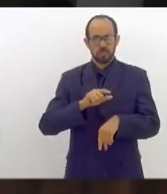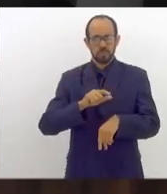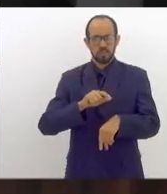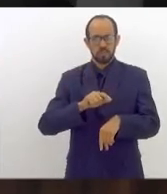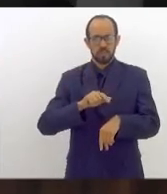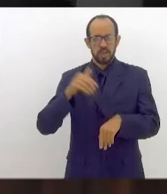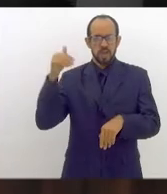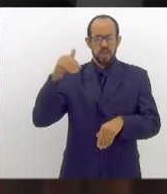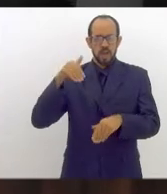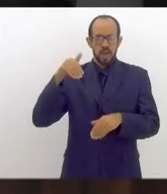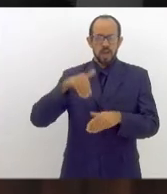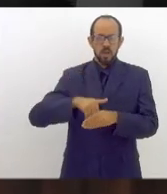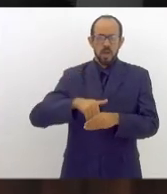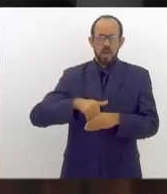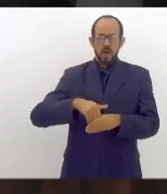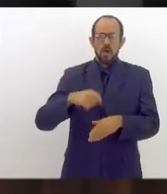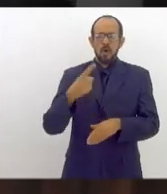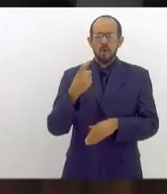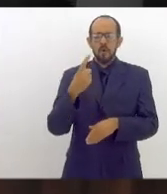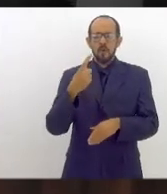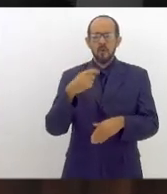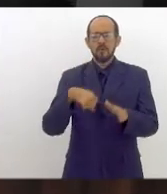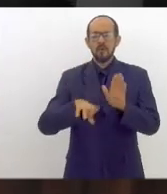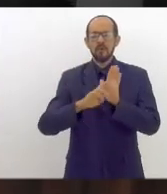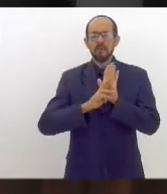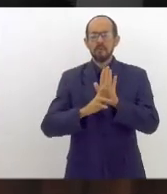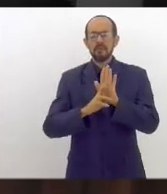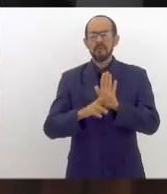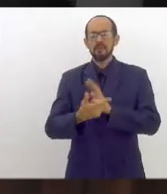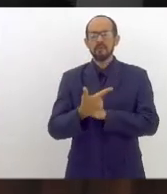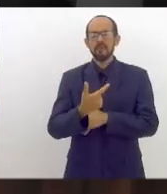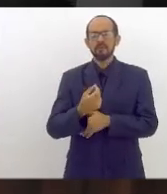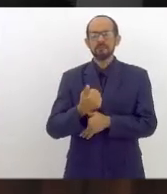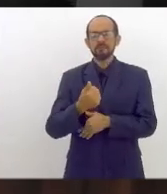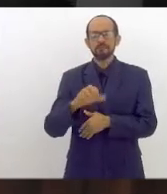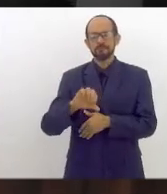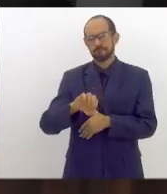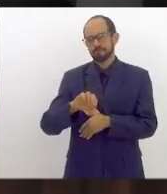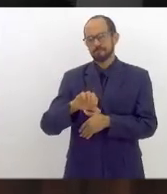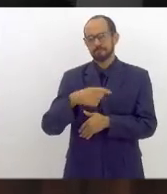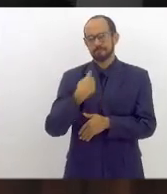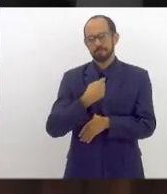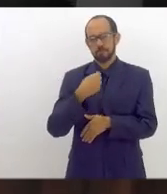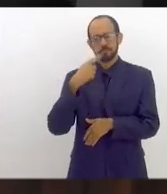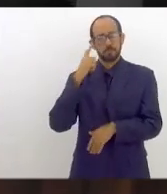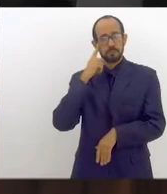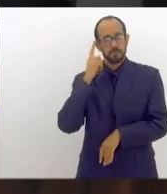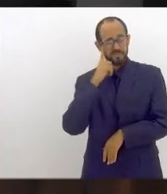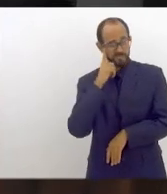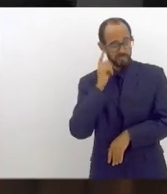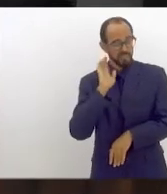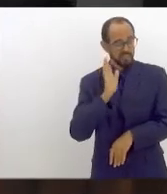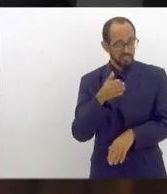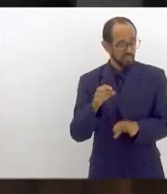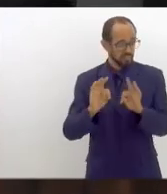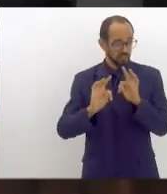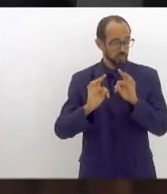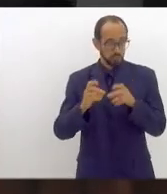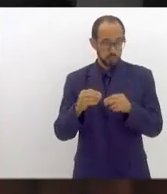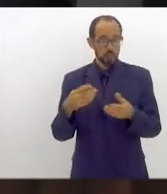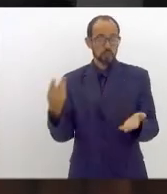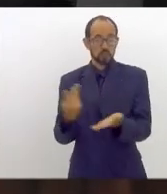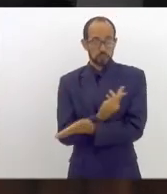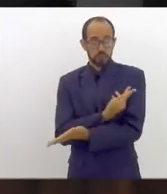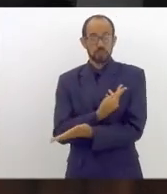único como representante do Parlamento em 19 e a gente que pensou que tínhamos passado por tudo com aquela